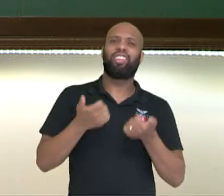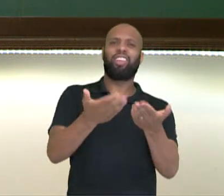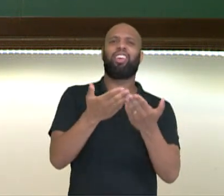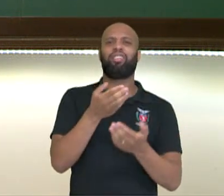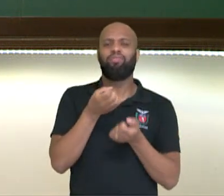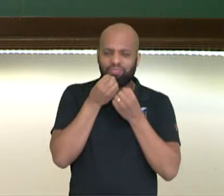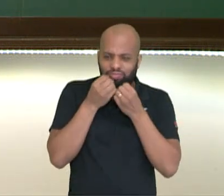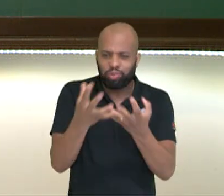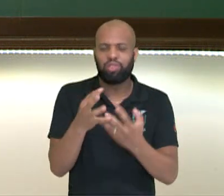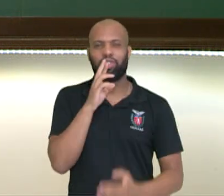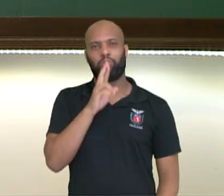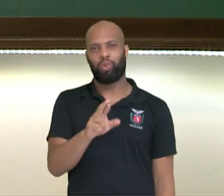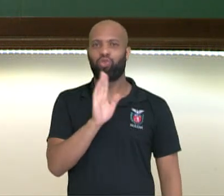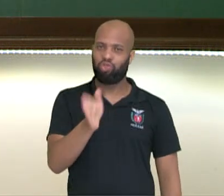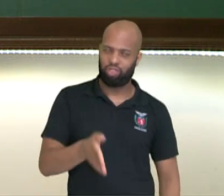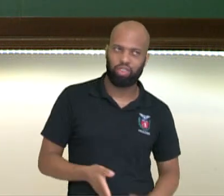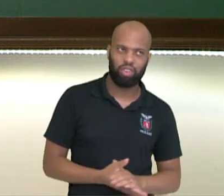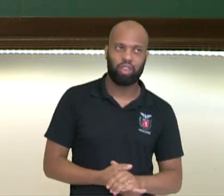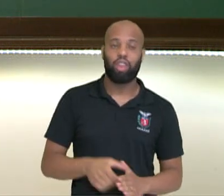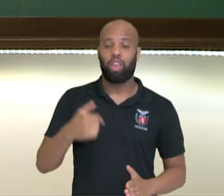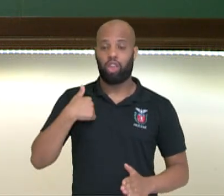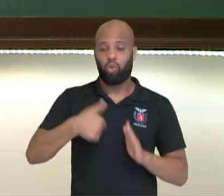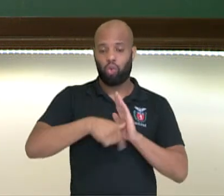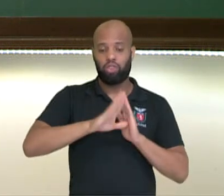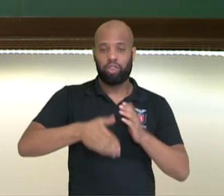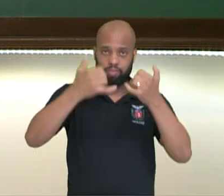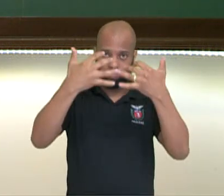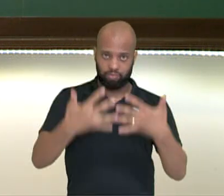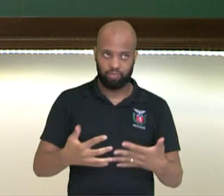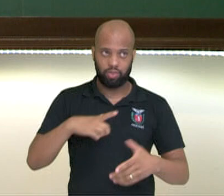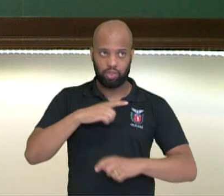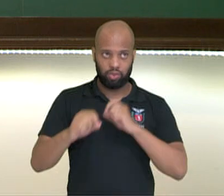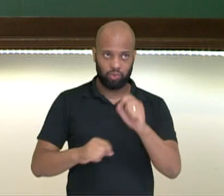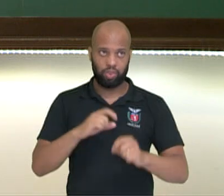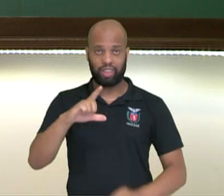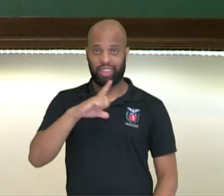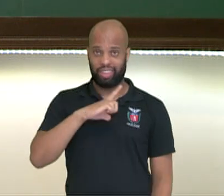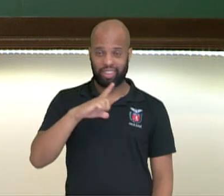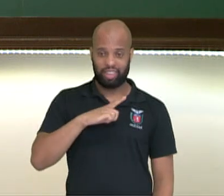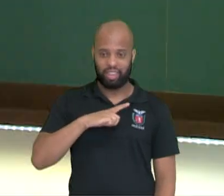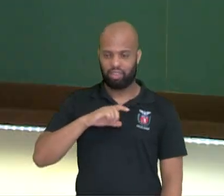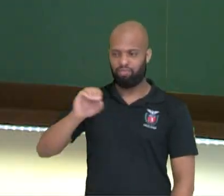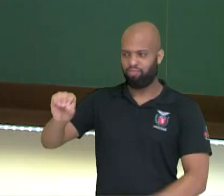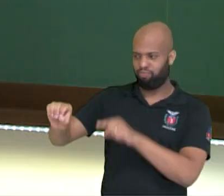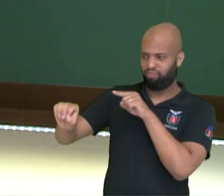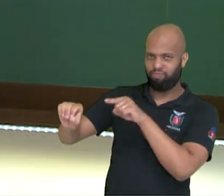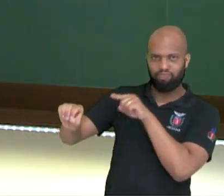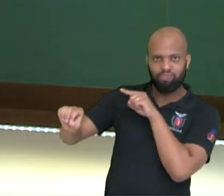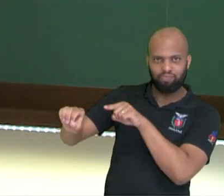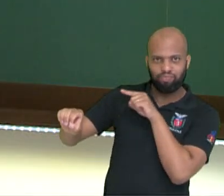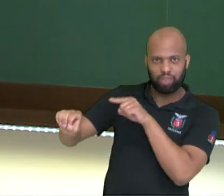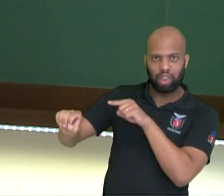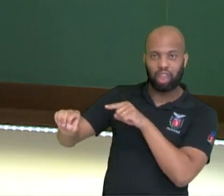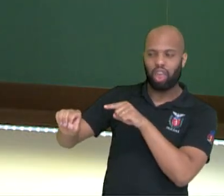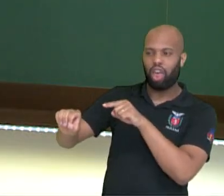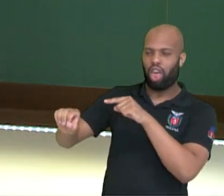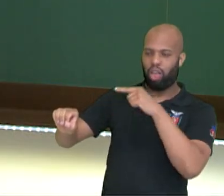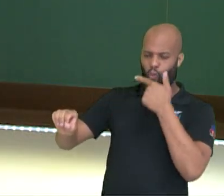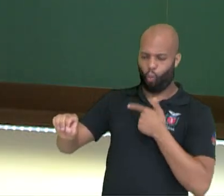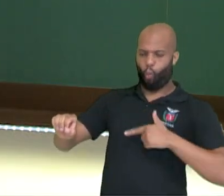prestou bem atenção, olha só o que eu falei. Eu falei que essa carga elétrica, esse corpinho, essa esfera